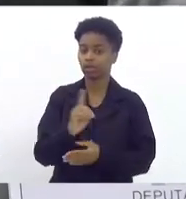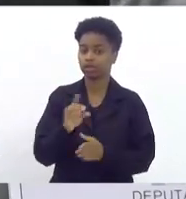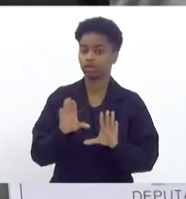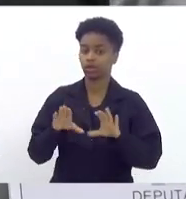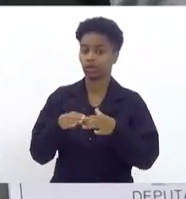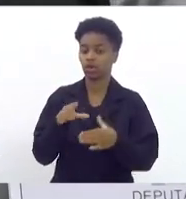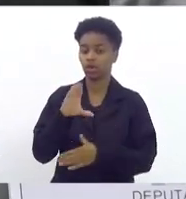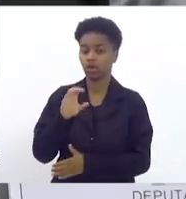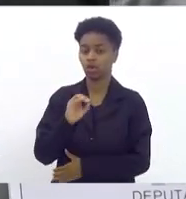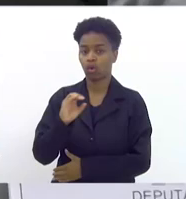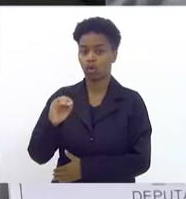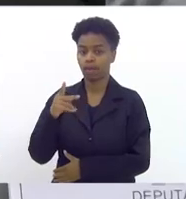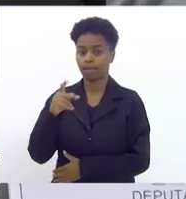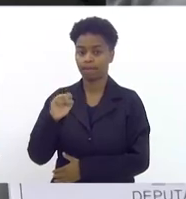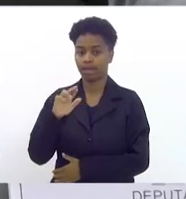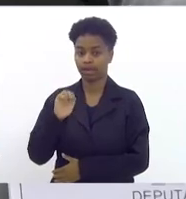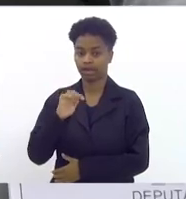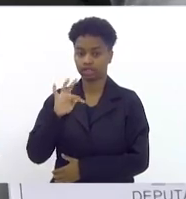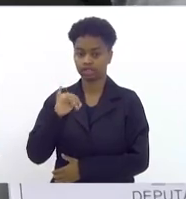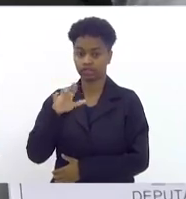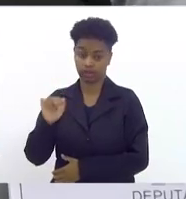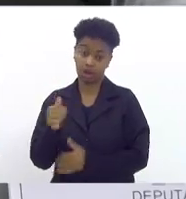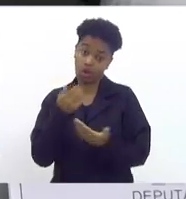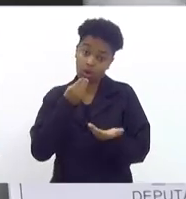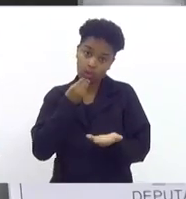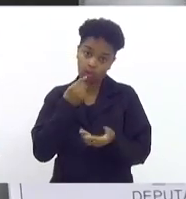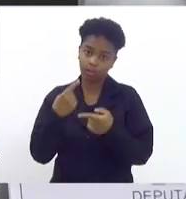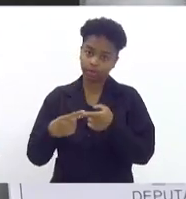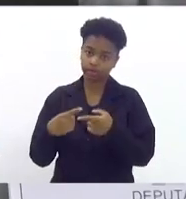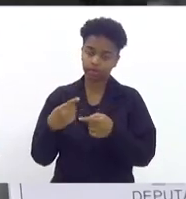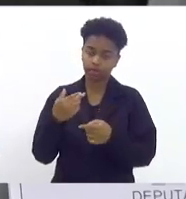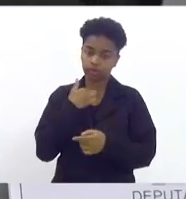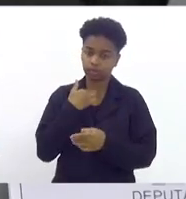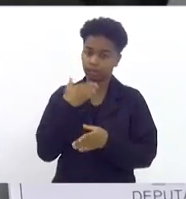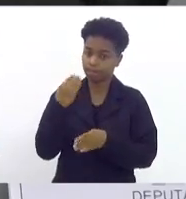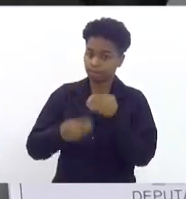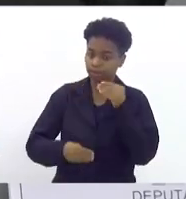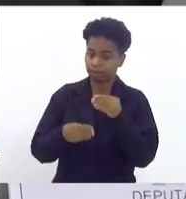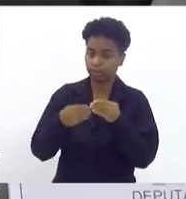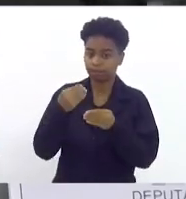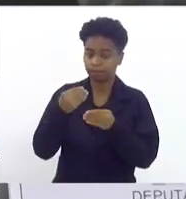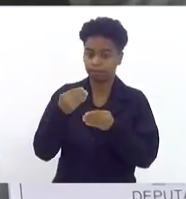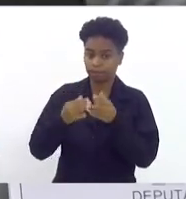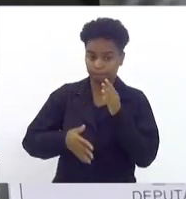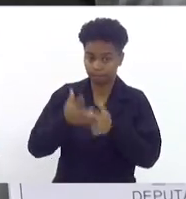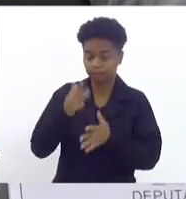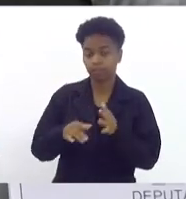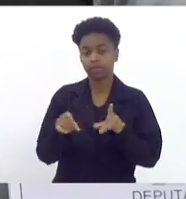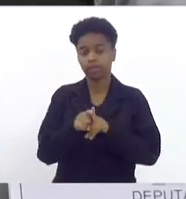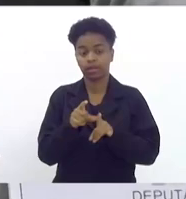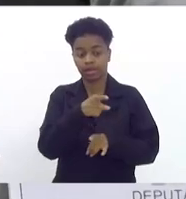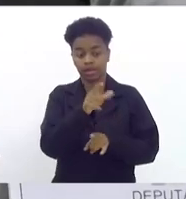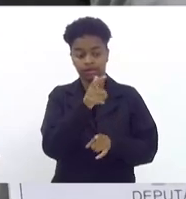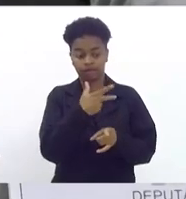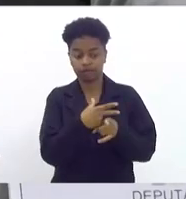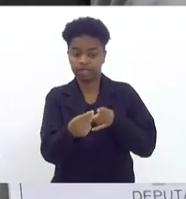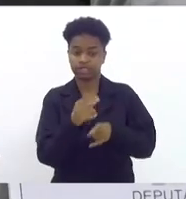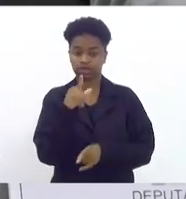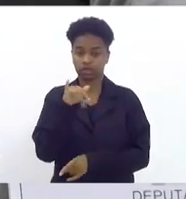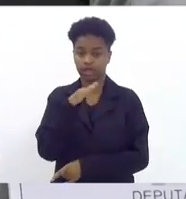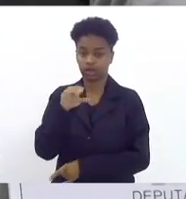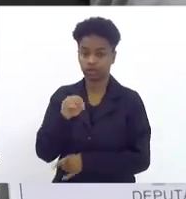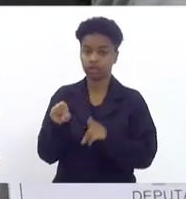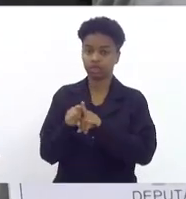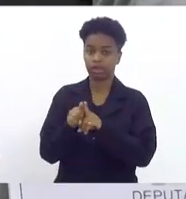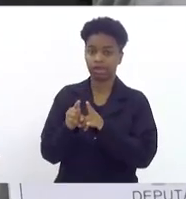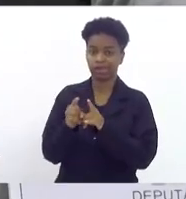cooperativa, para não haver, obviamente, prejuízo nem para o ganhador do leilão, nem privilégio à